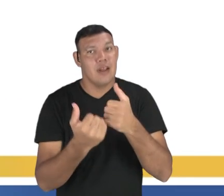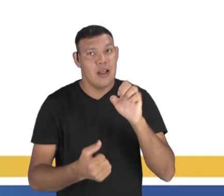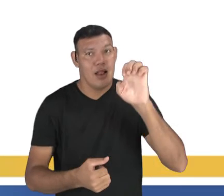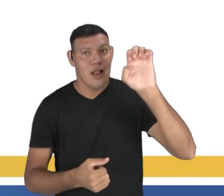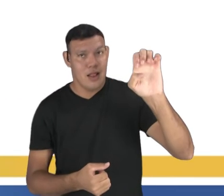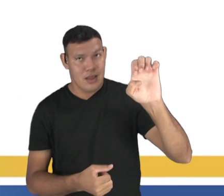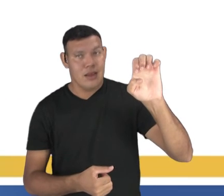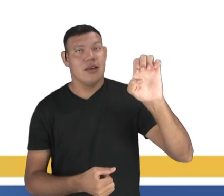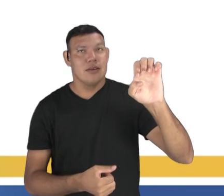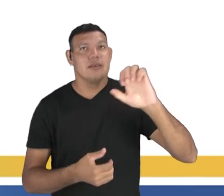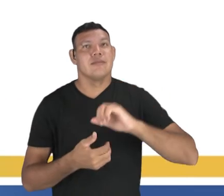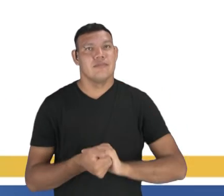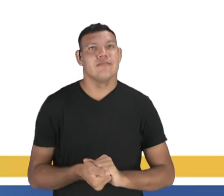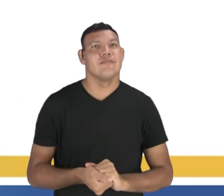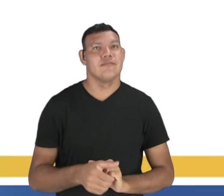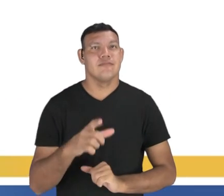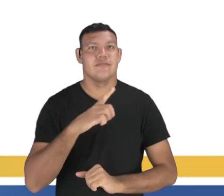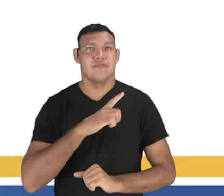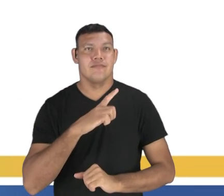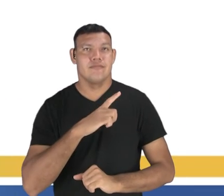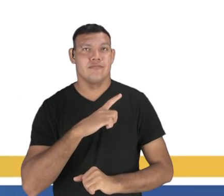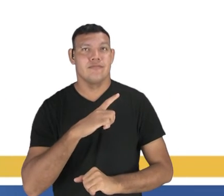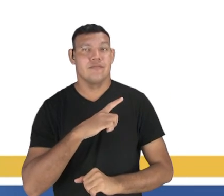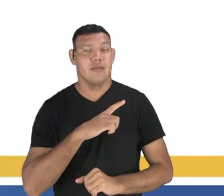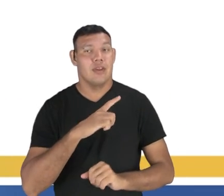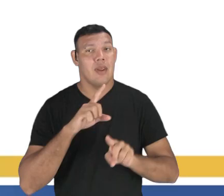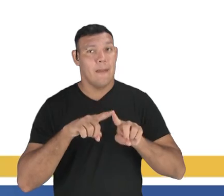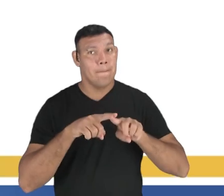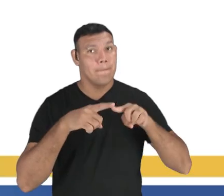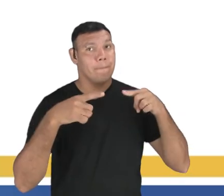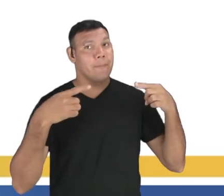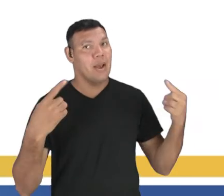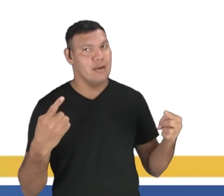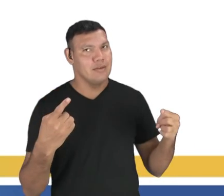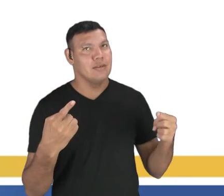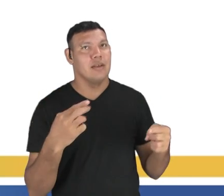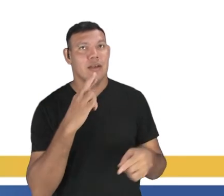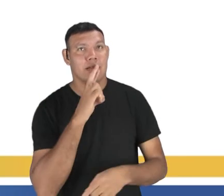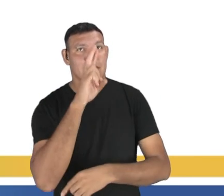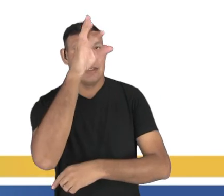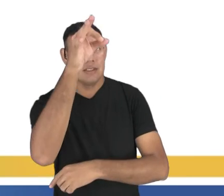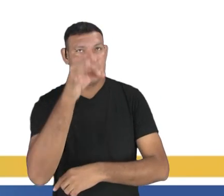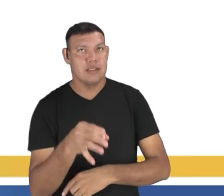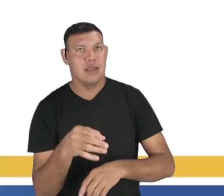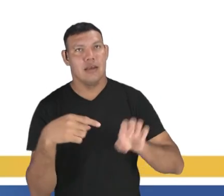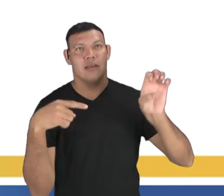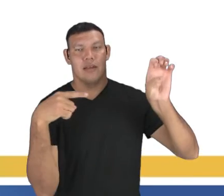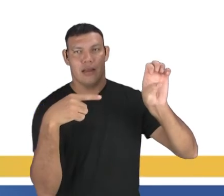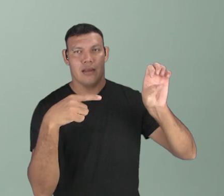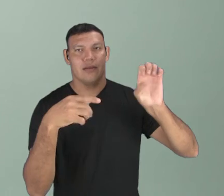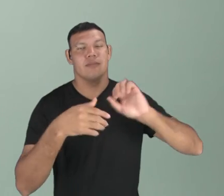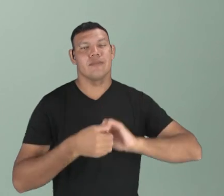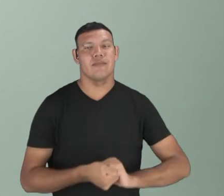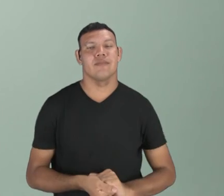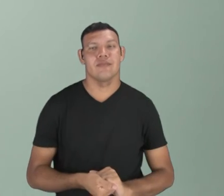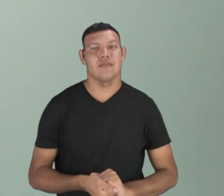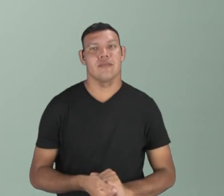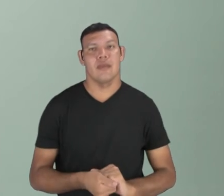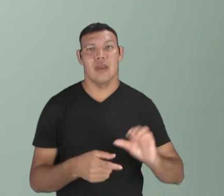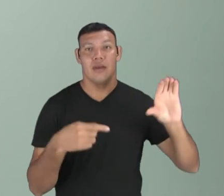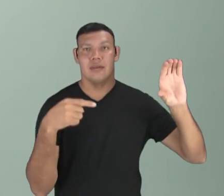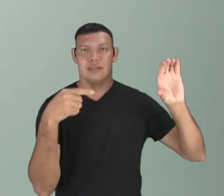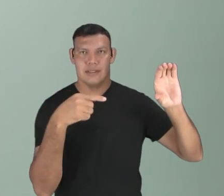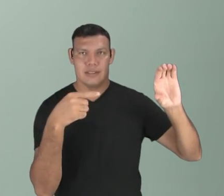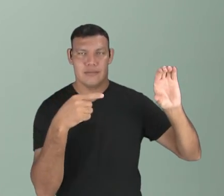uso da conjunção mas. Então, letra C, ok? E a